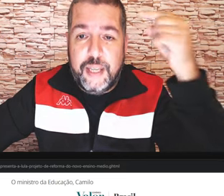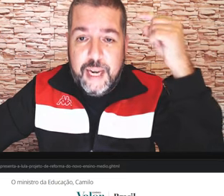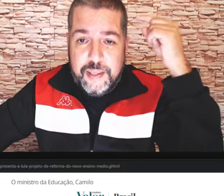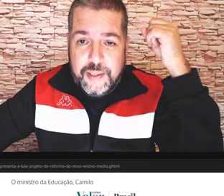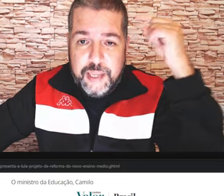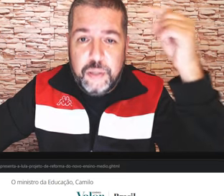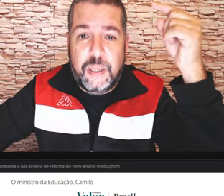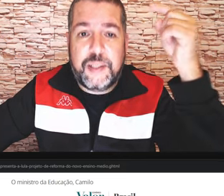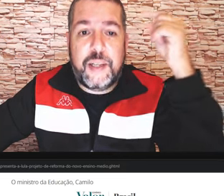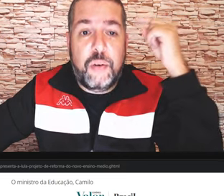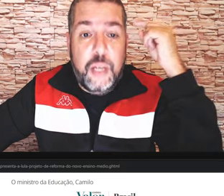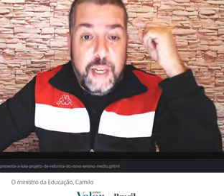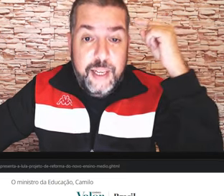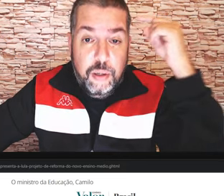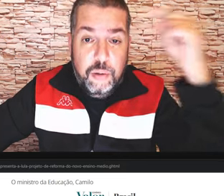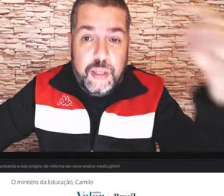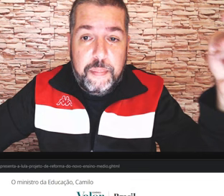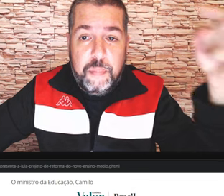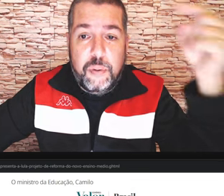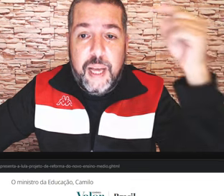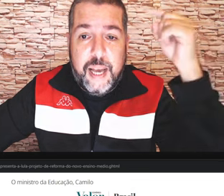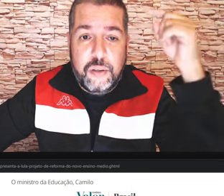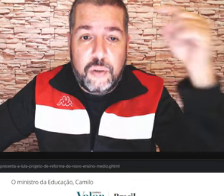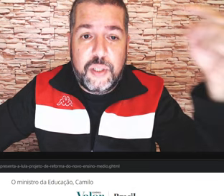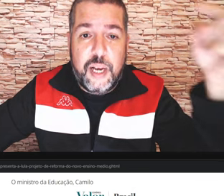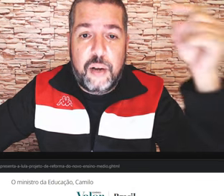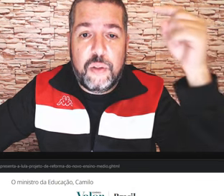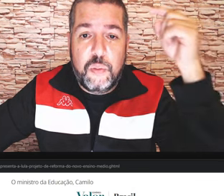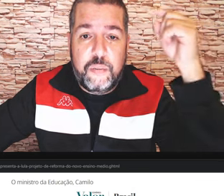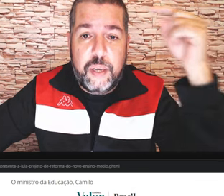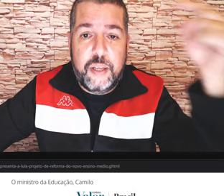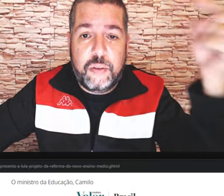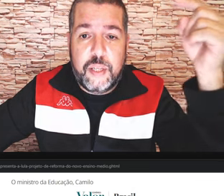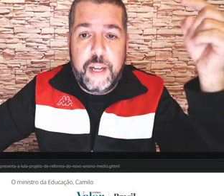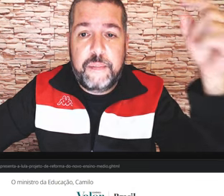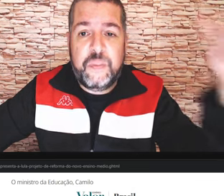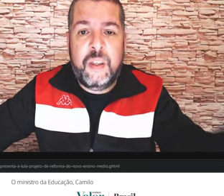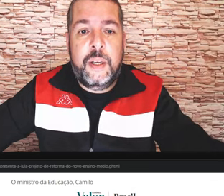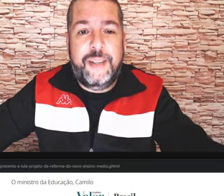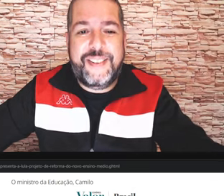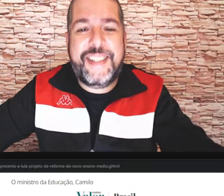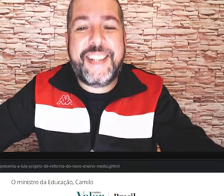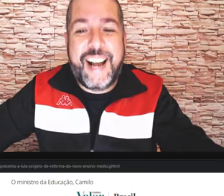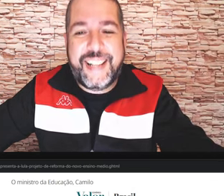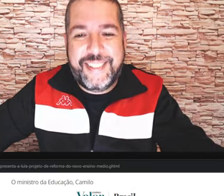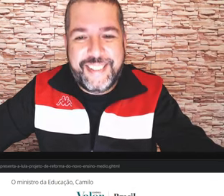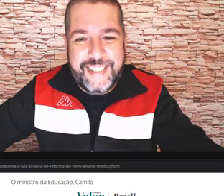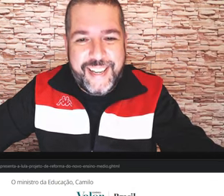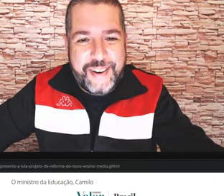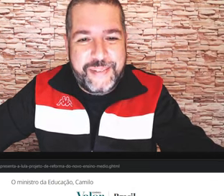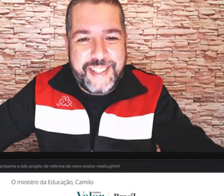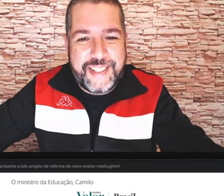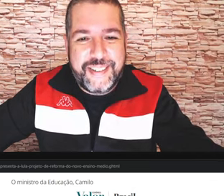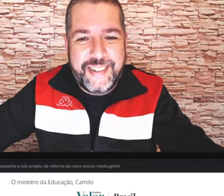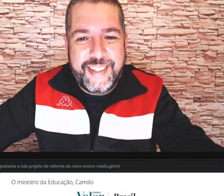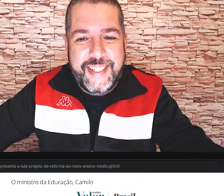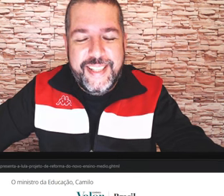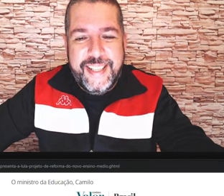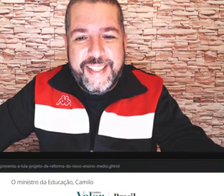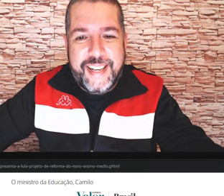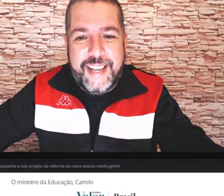volta, graças à articulação e luta popular e social dos movimentos, né, dos sindicatos, né, como disse